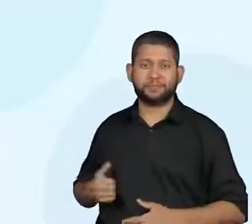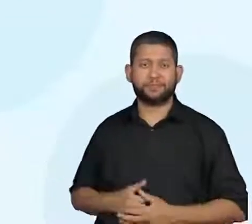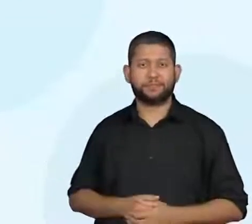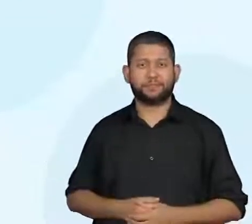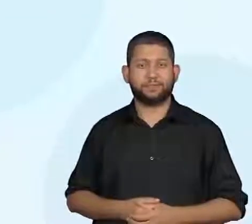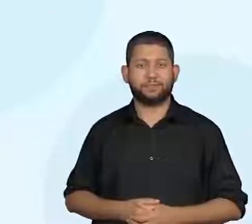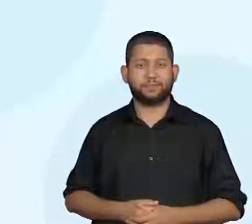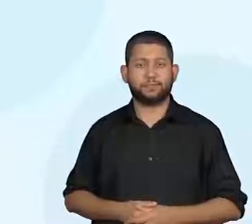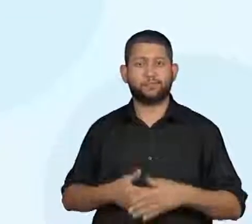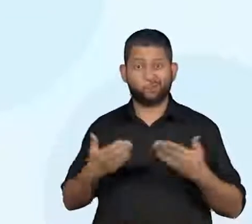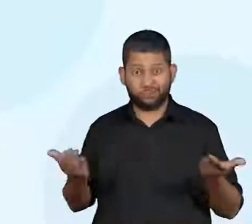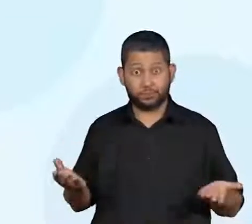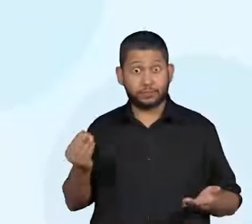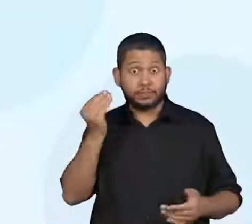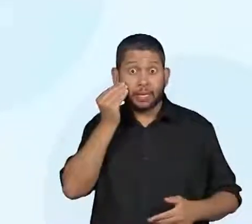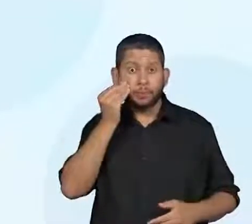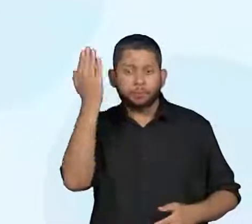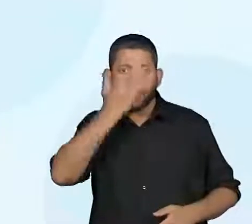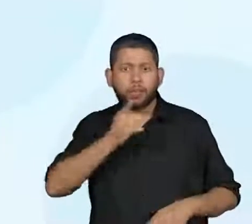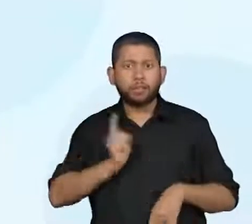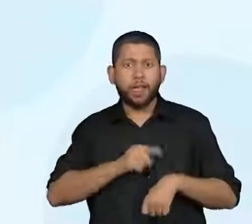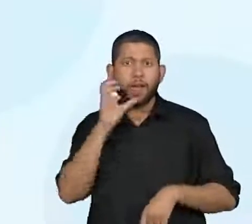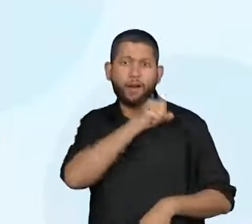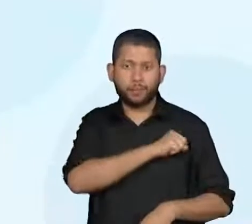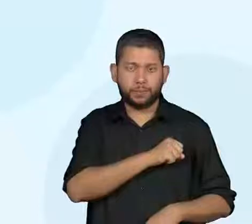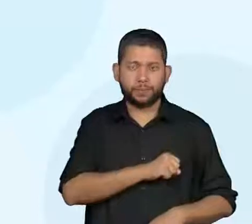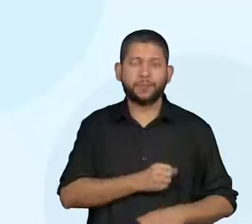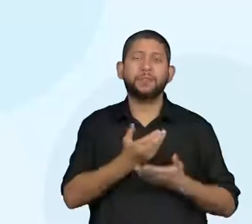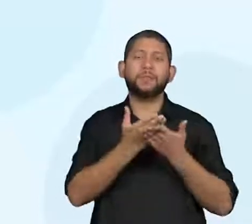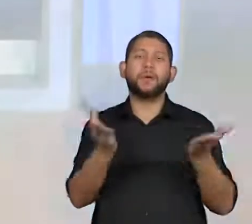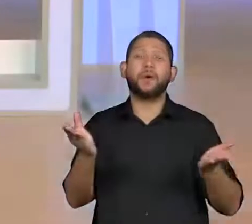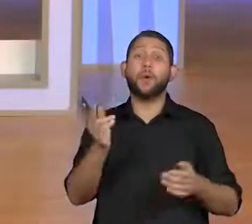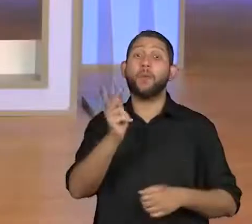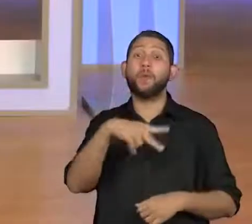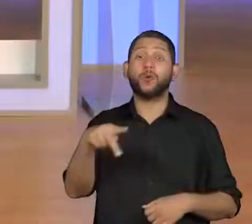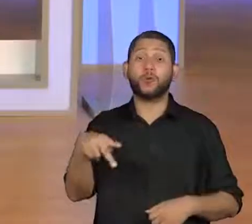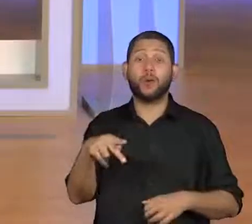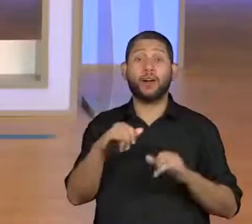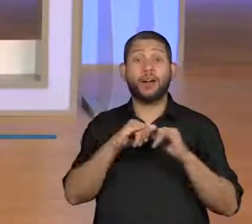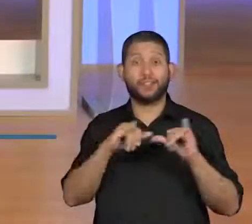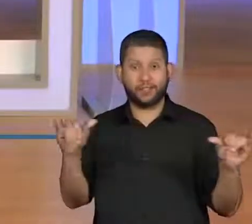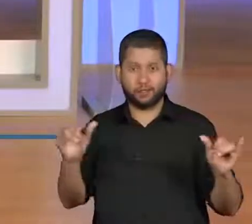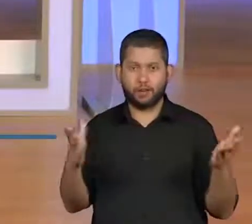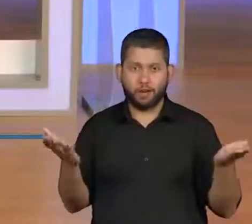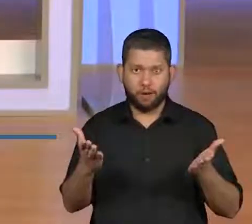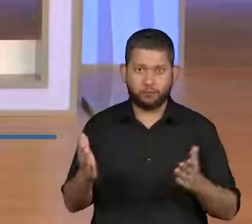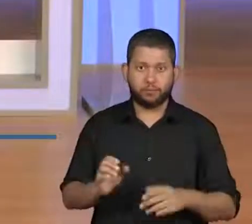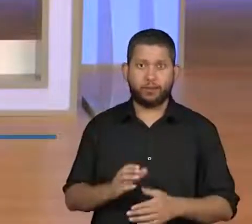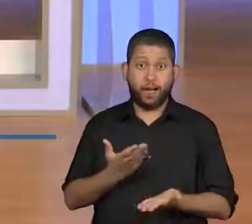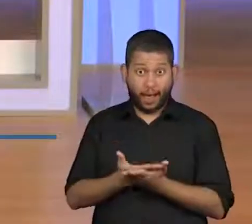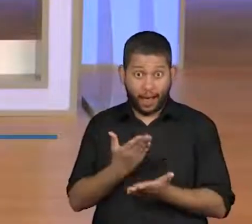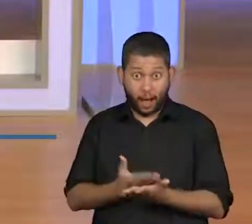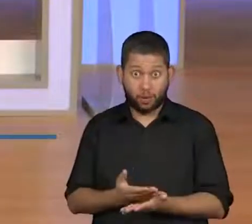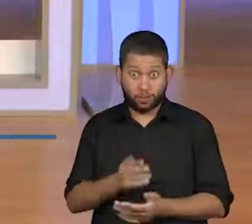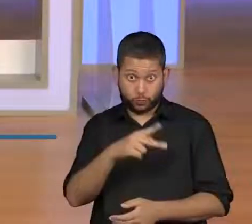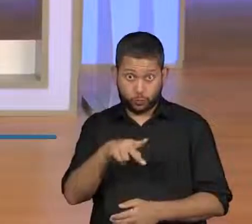Então, teste rápido. Dica para os professores: parem a aula aqui neste